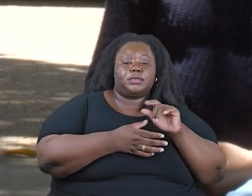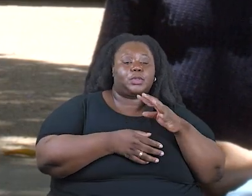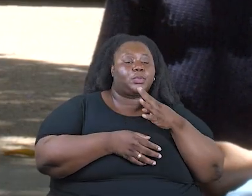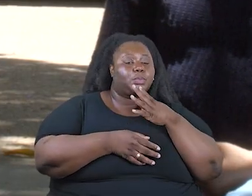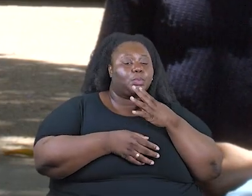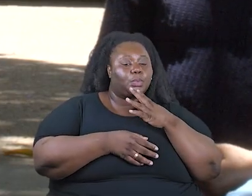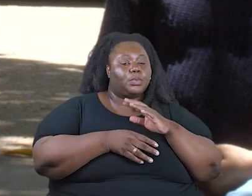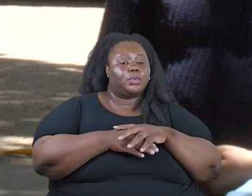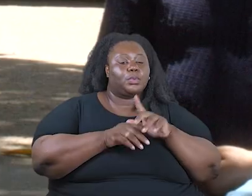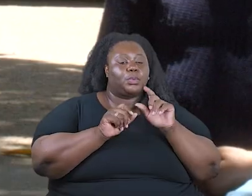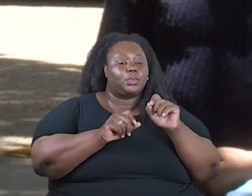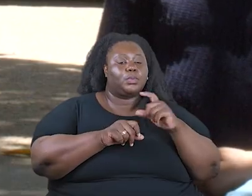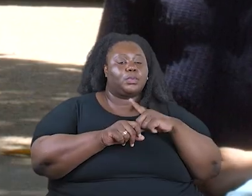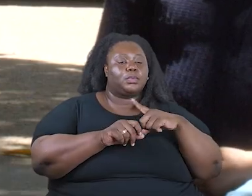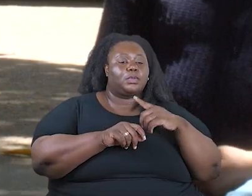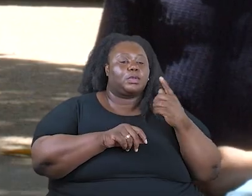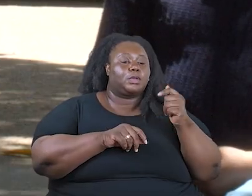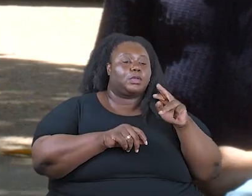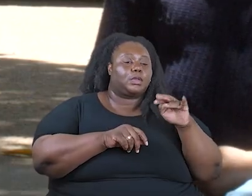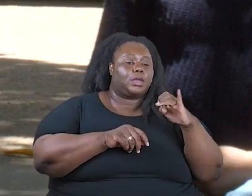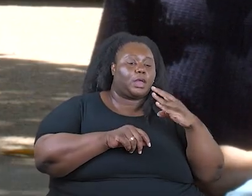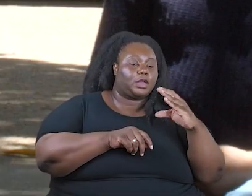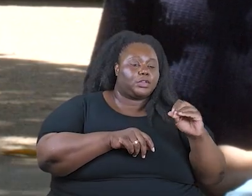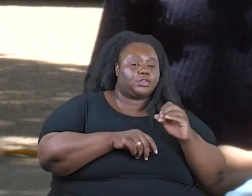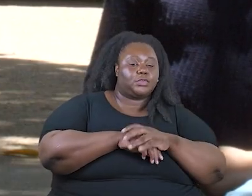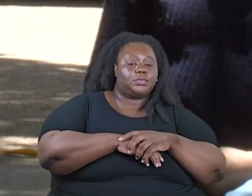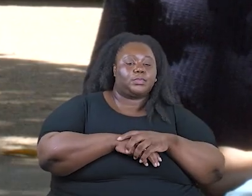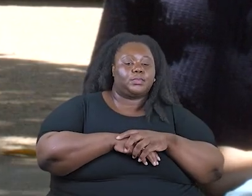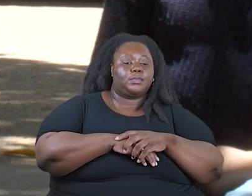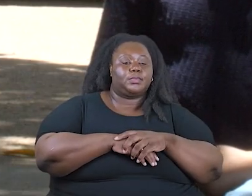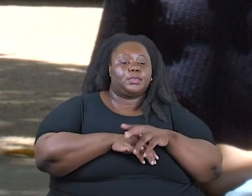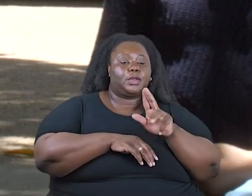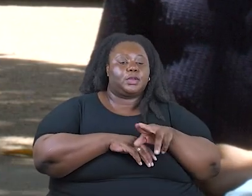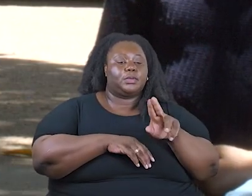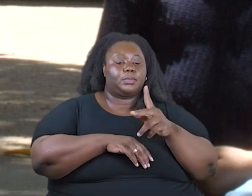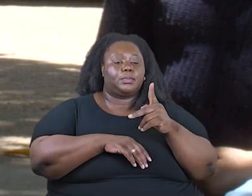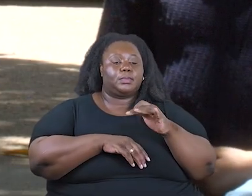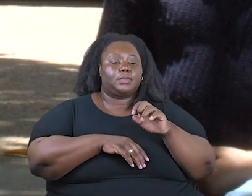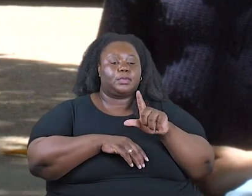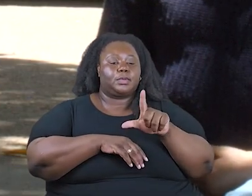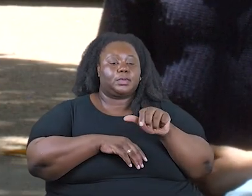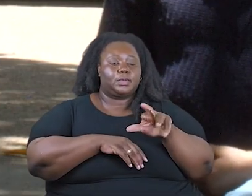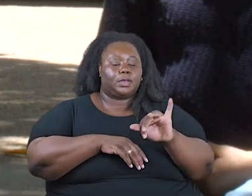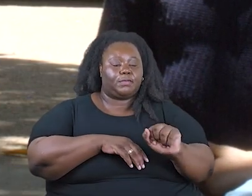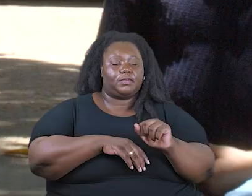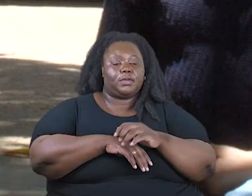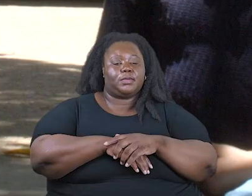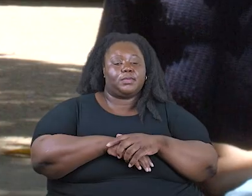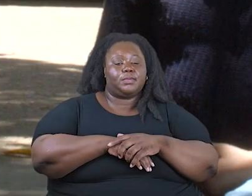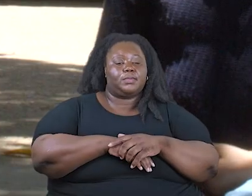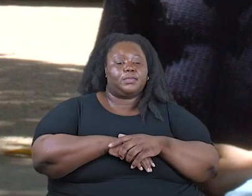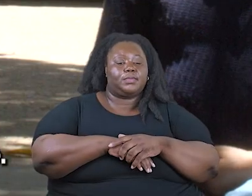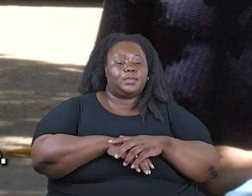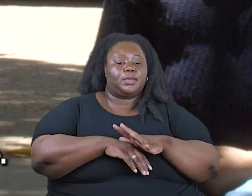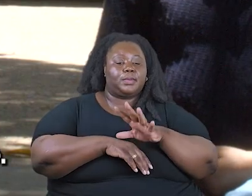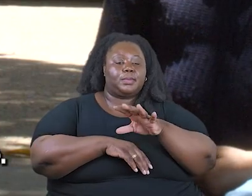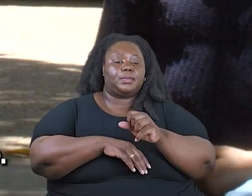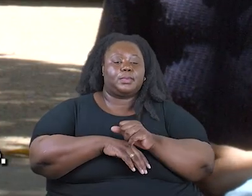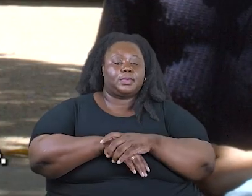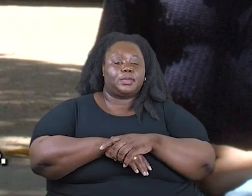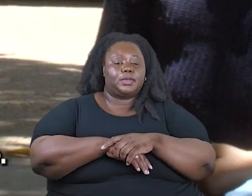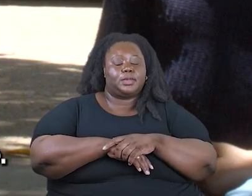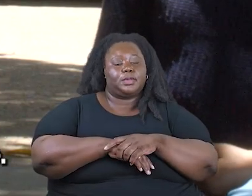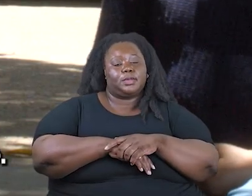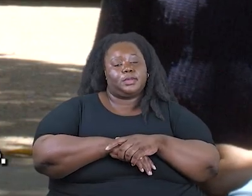a gente reconhece como o que tem de artístico no artesanato. Ele usa uma expressão que é pegar e levar. Ele usou um